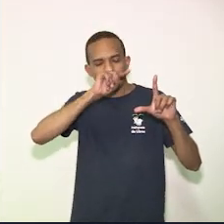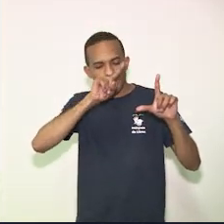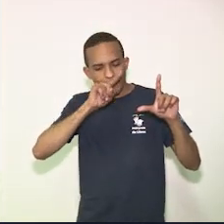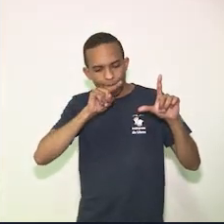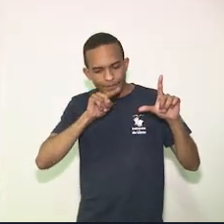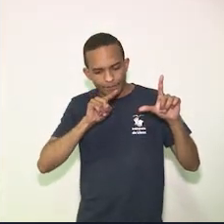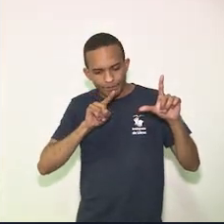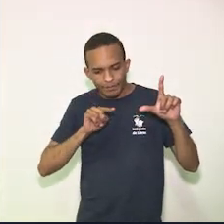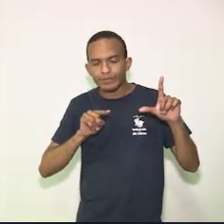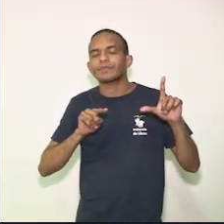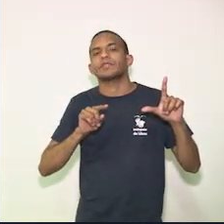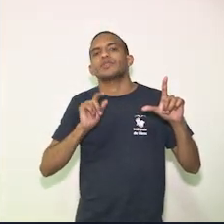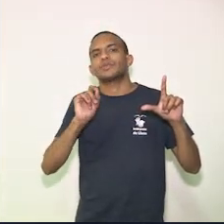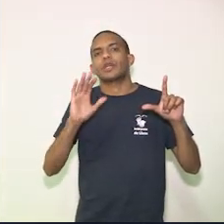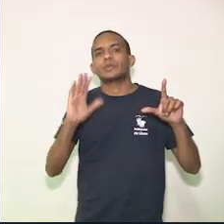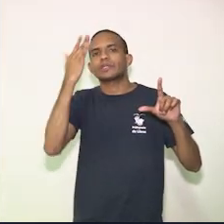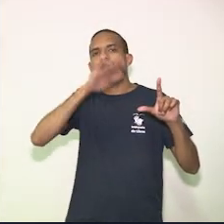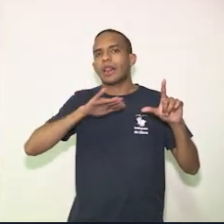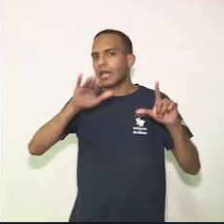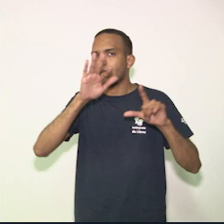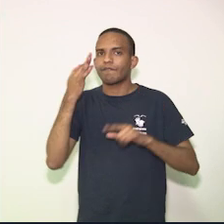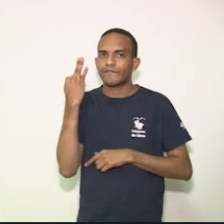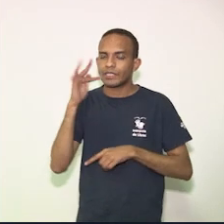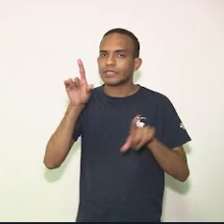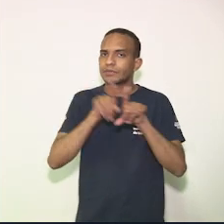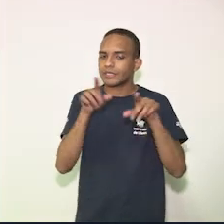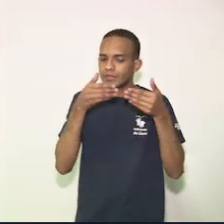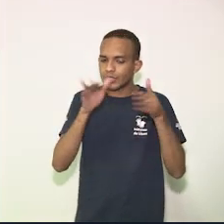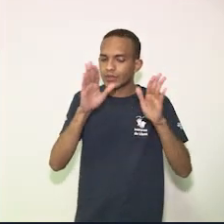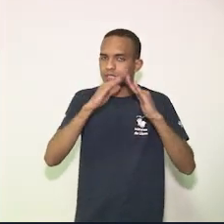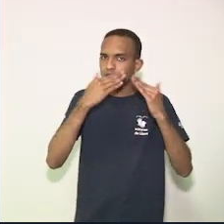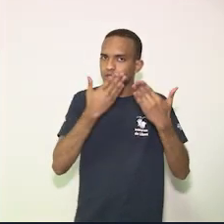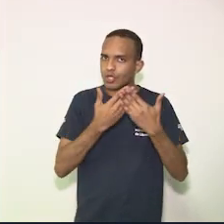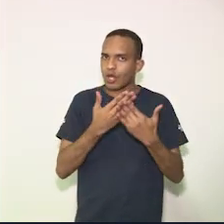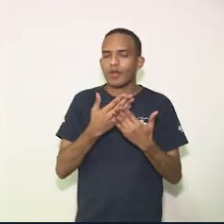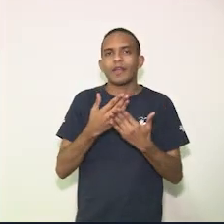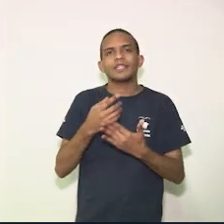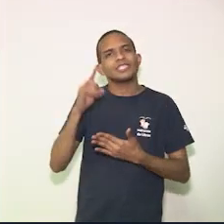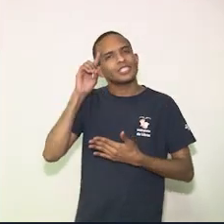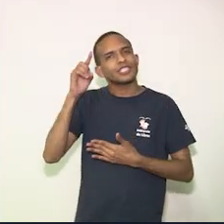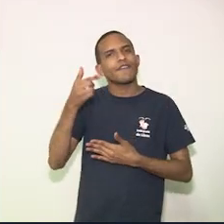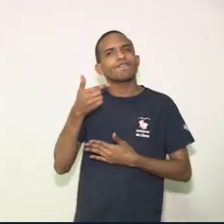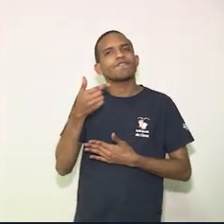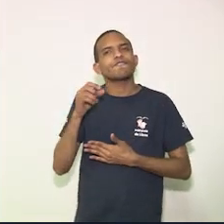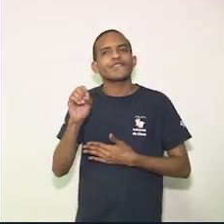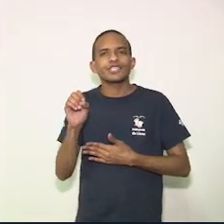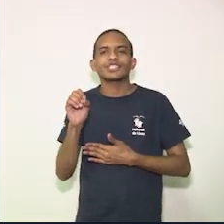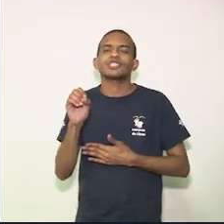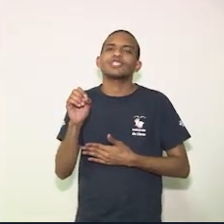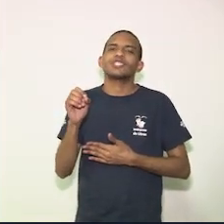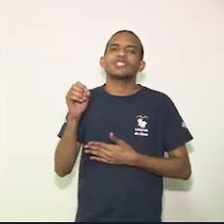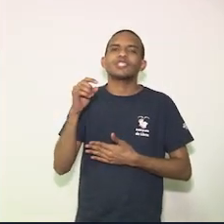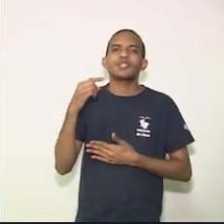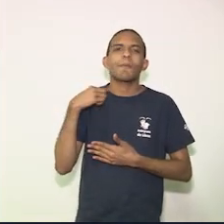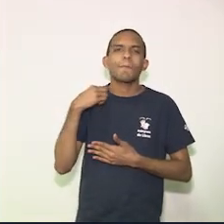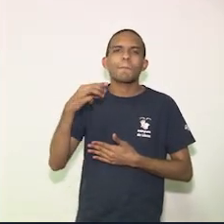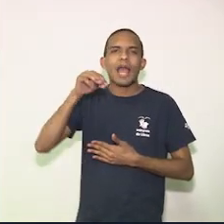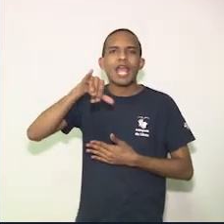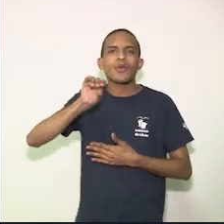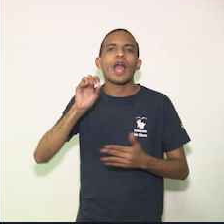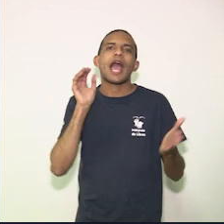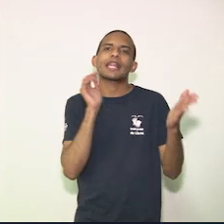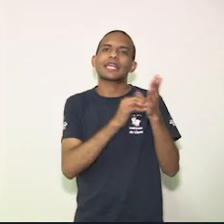que ocorreu dos casos na França, a abertura das escolas em 20/5 até 30/6, em